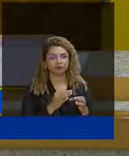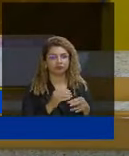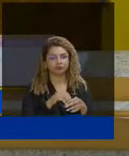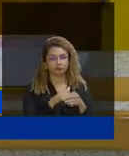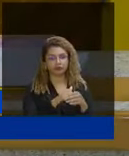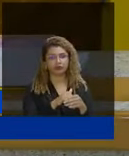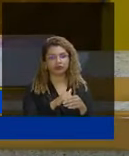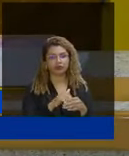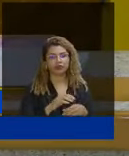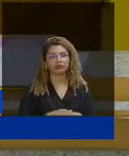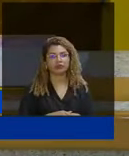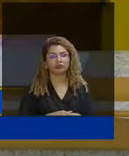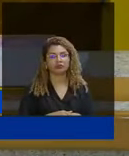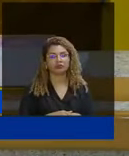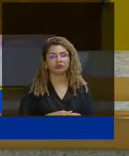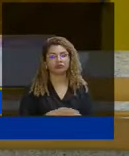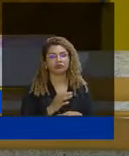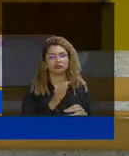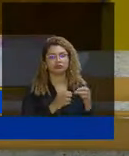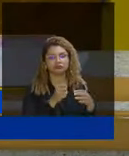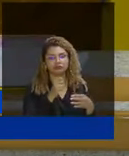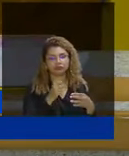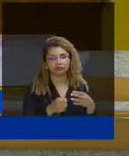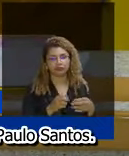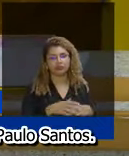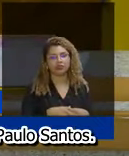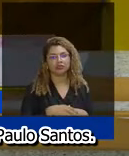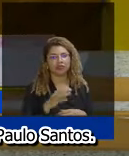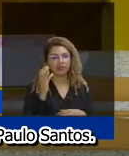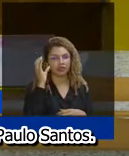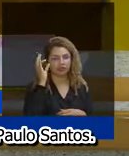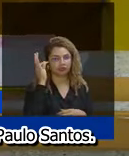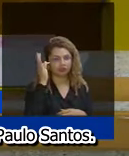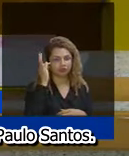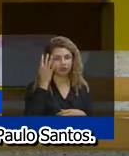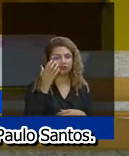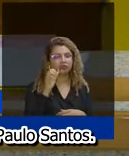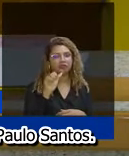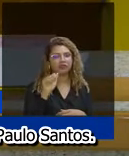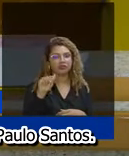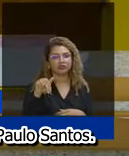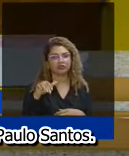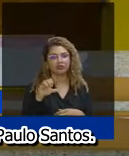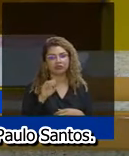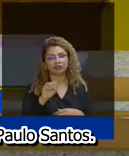Os juízes que votarão serão Carlos Torque, Anselmo Gonçalves, Tina